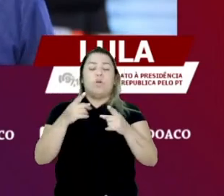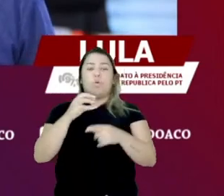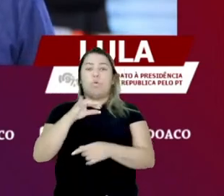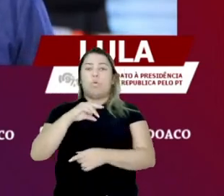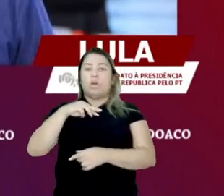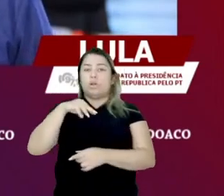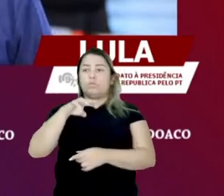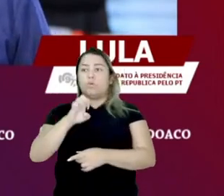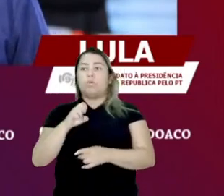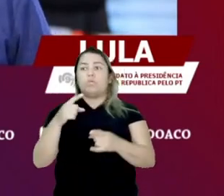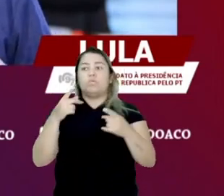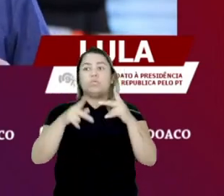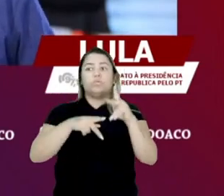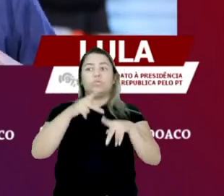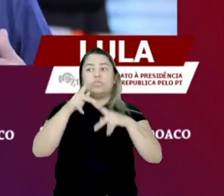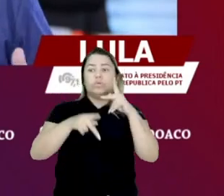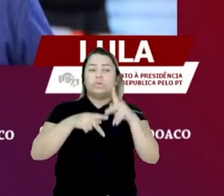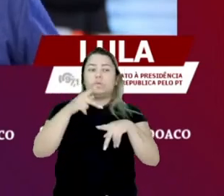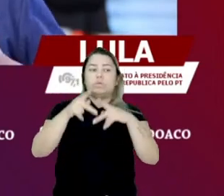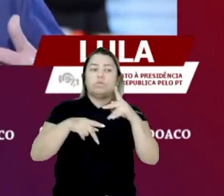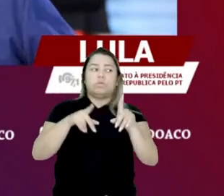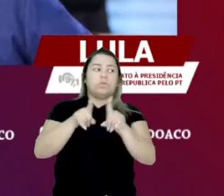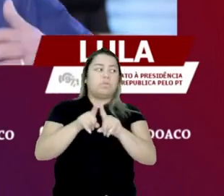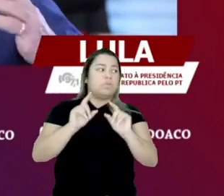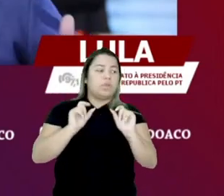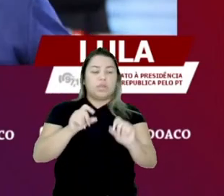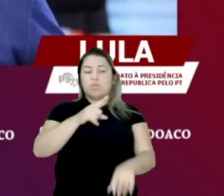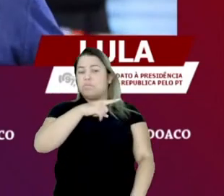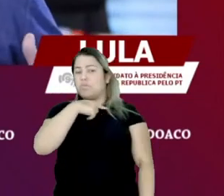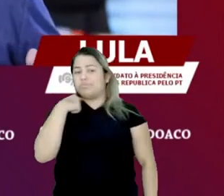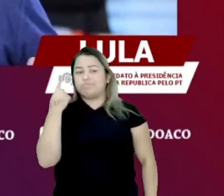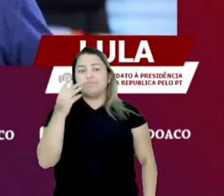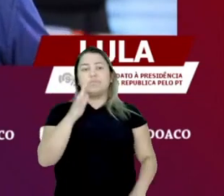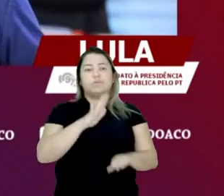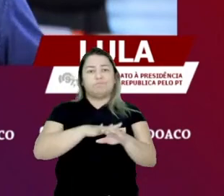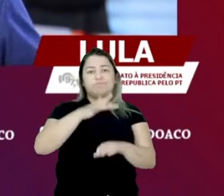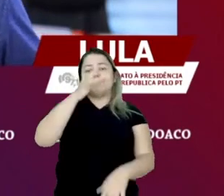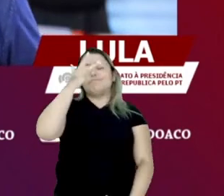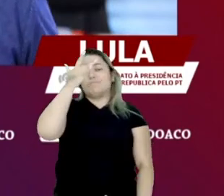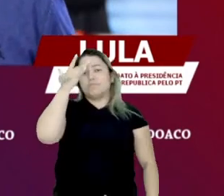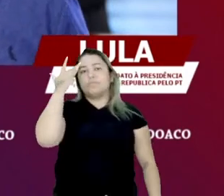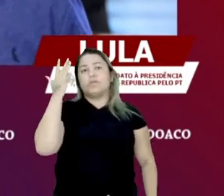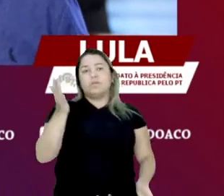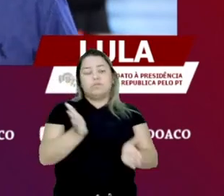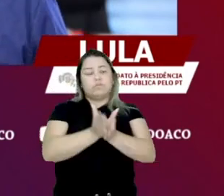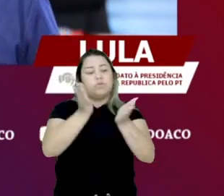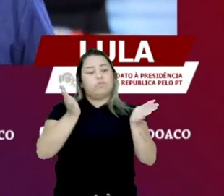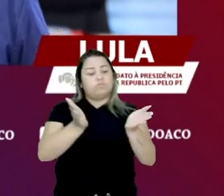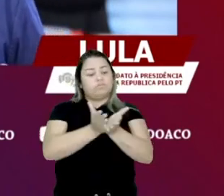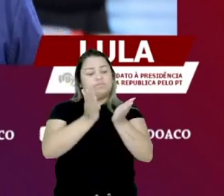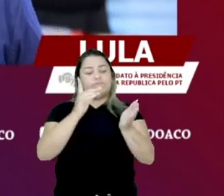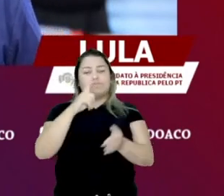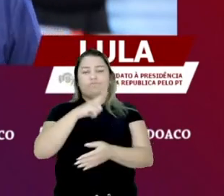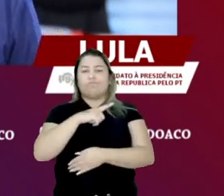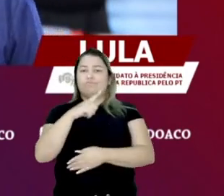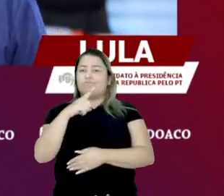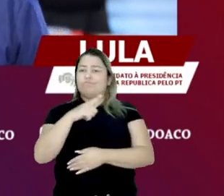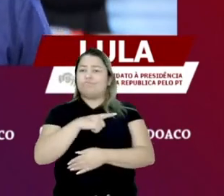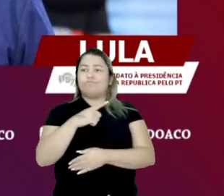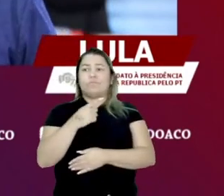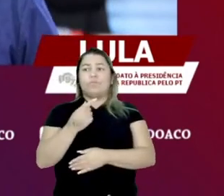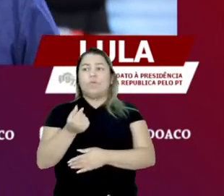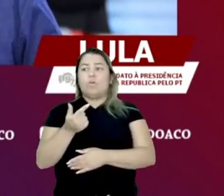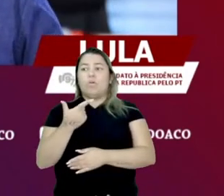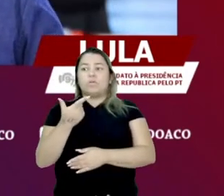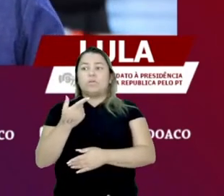tratamento. O SUS, que foi avacalhado durante 20 anos, sabe, nesse país, com a pandemia,